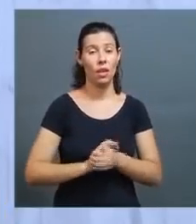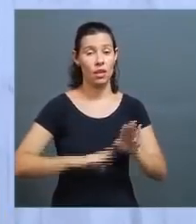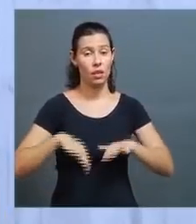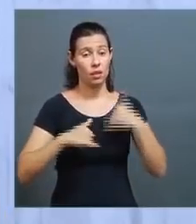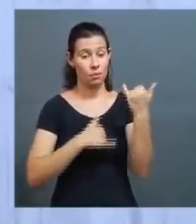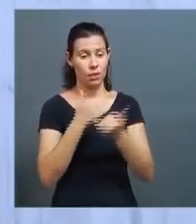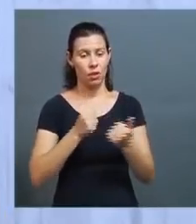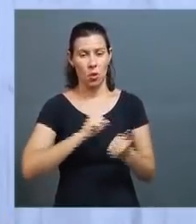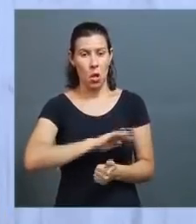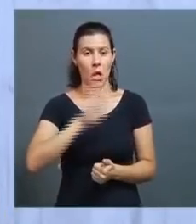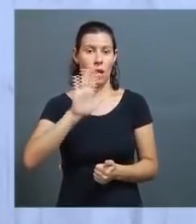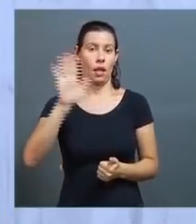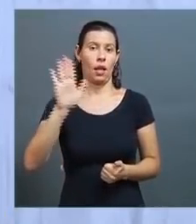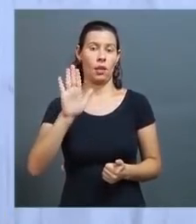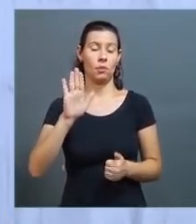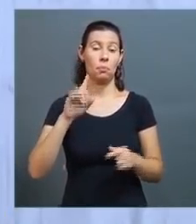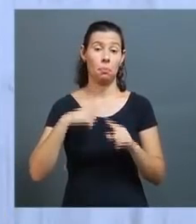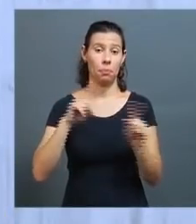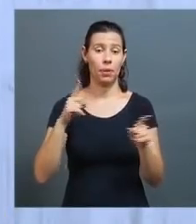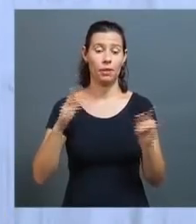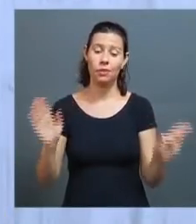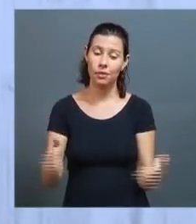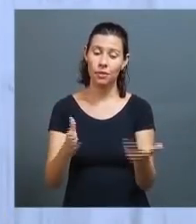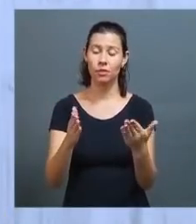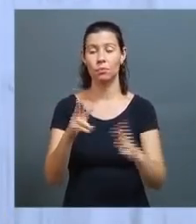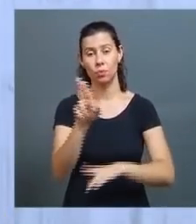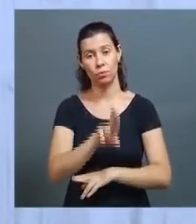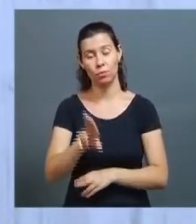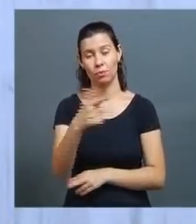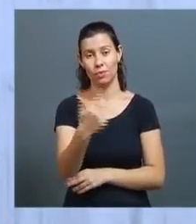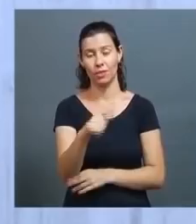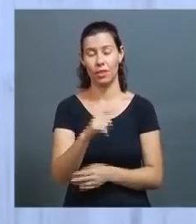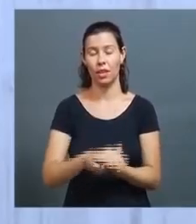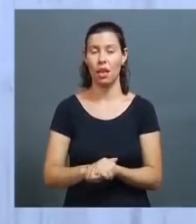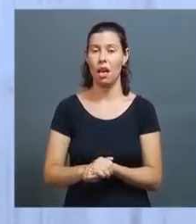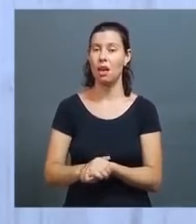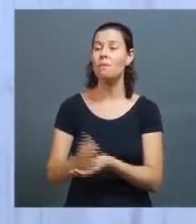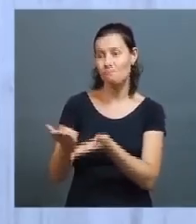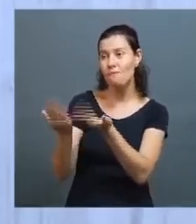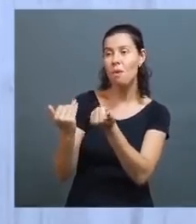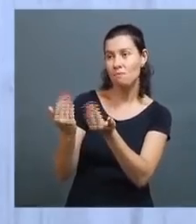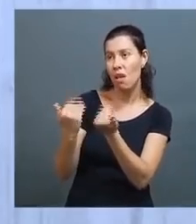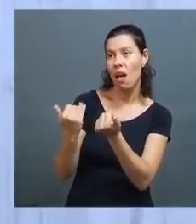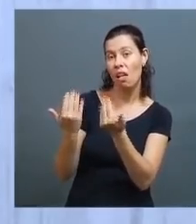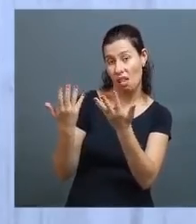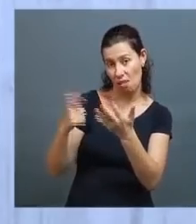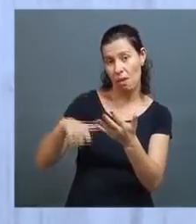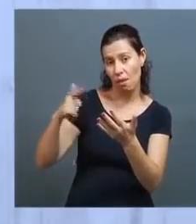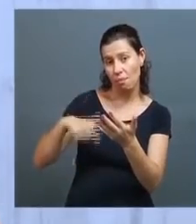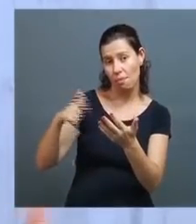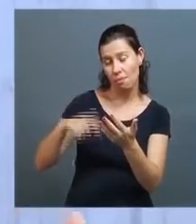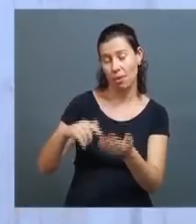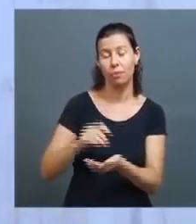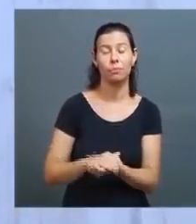ela não tem nem incentivo para usar aquilo. E cada vez ela quer mais, né? Ela pede um outro, outro. Mas quem senta com